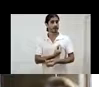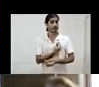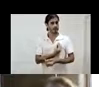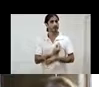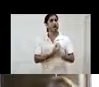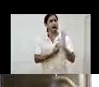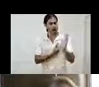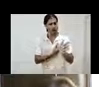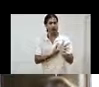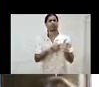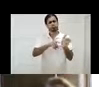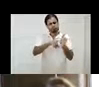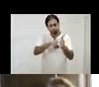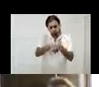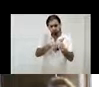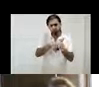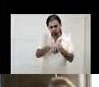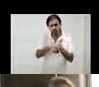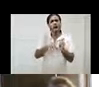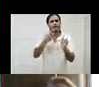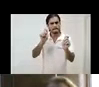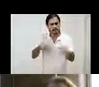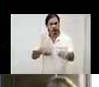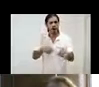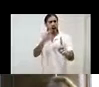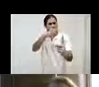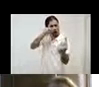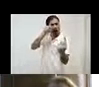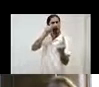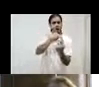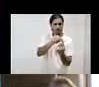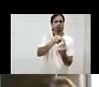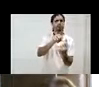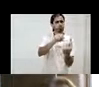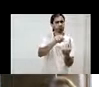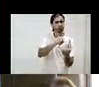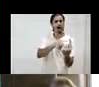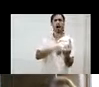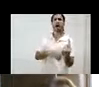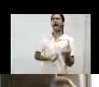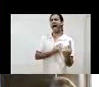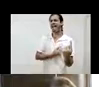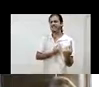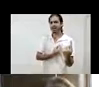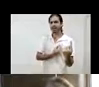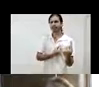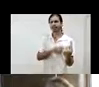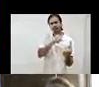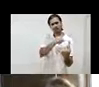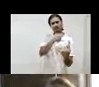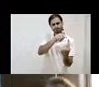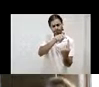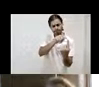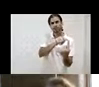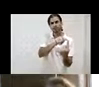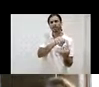constatada objetivamente, mas os sentidos que atribuem aquela realidade, só mesmo os